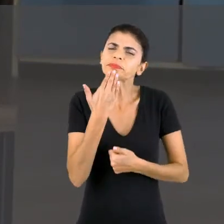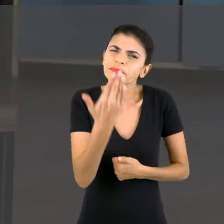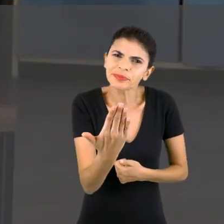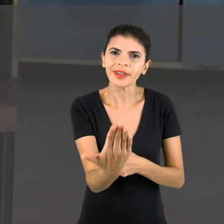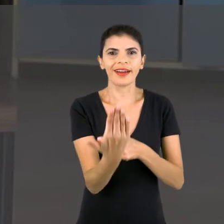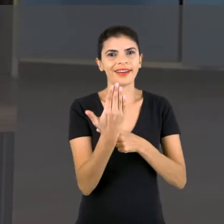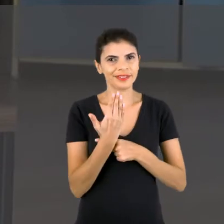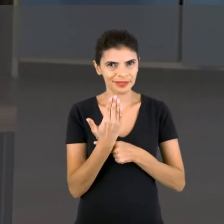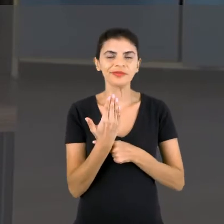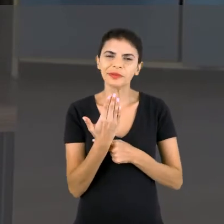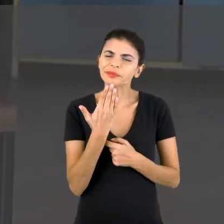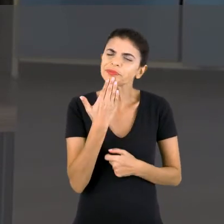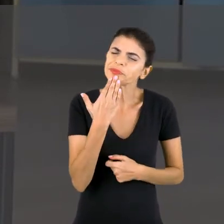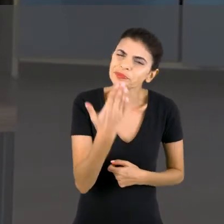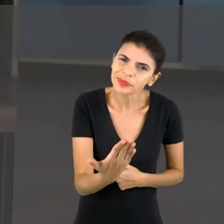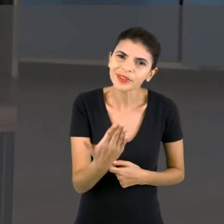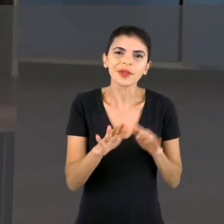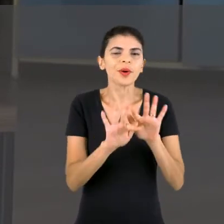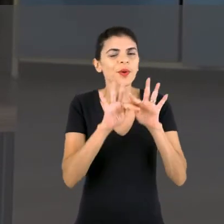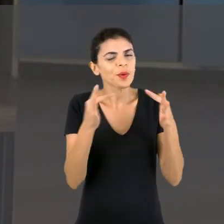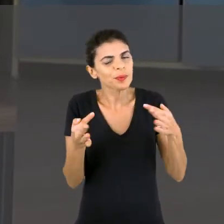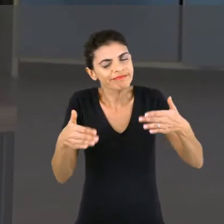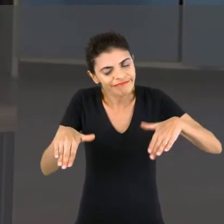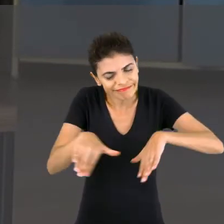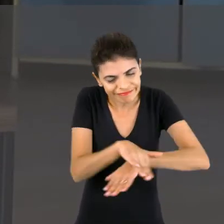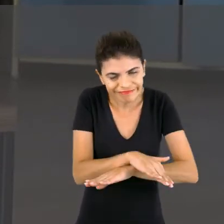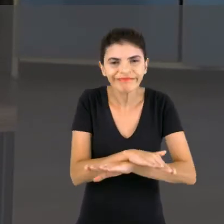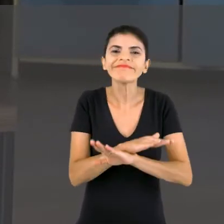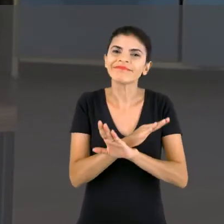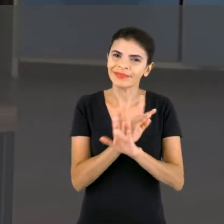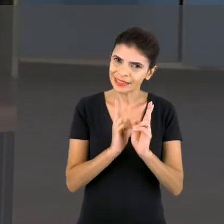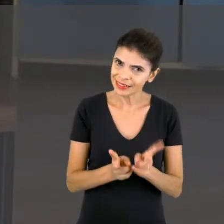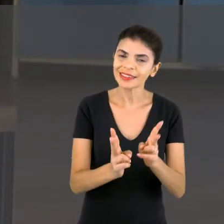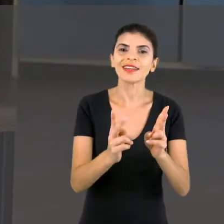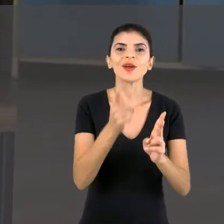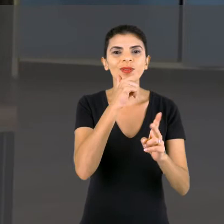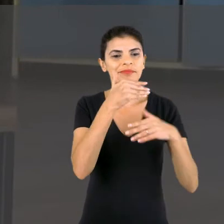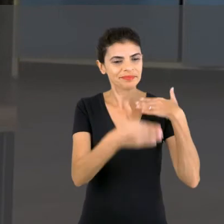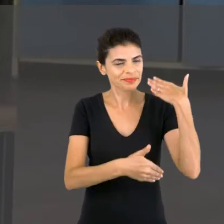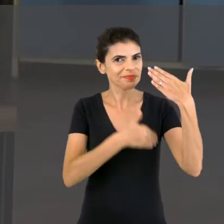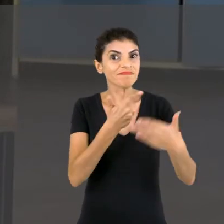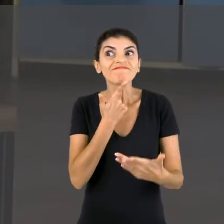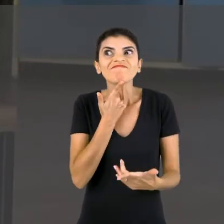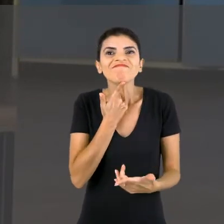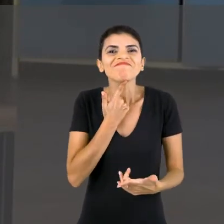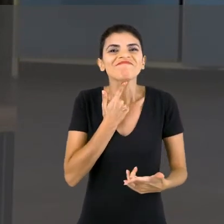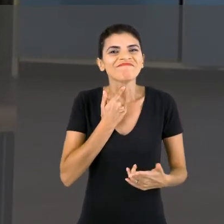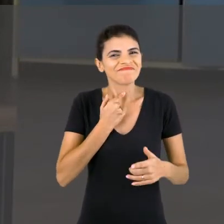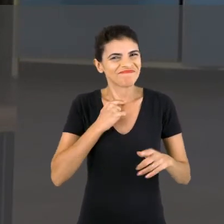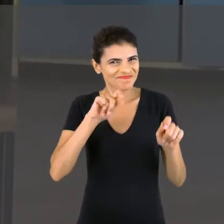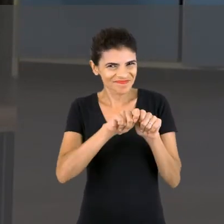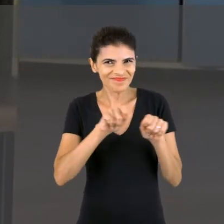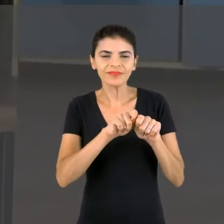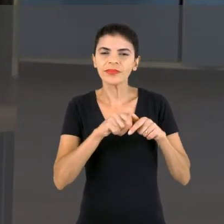gente pede ajuda, a gente pede com humildade, de coração, mas a gente vai na nossa gana, no nosso ímpeto